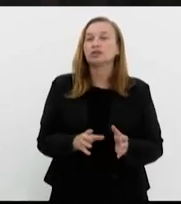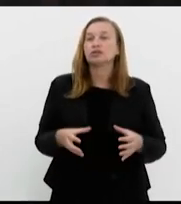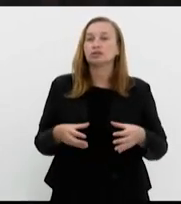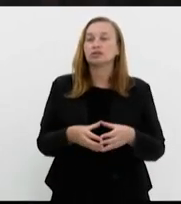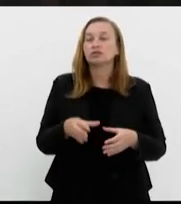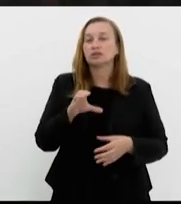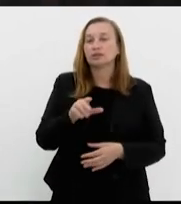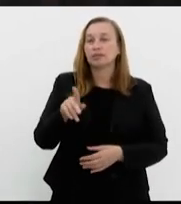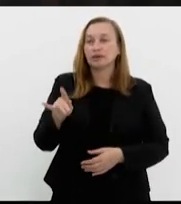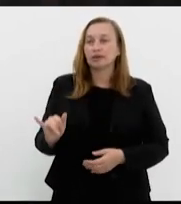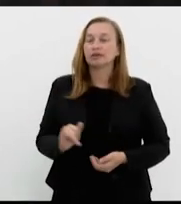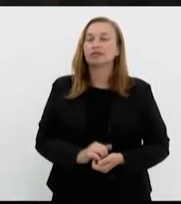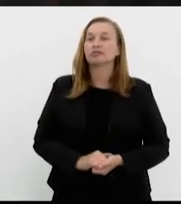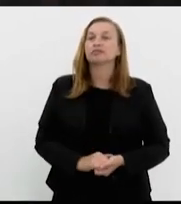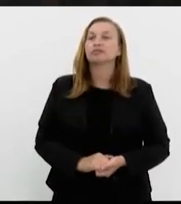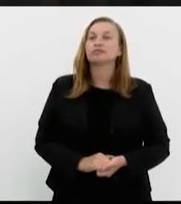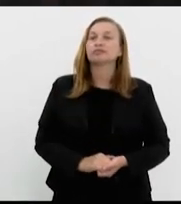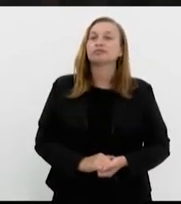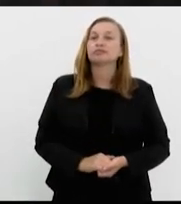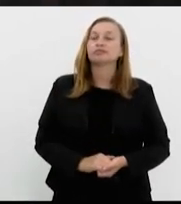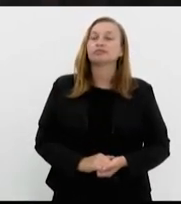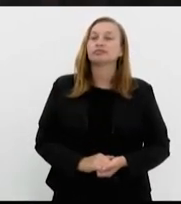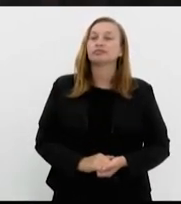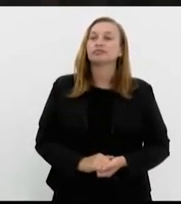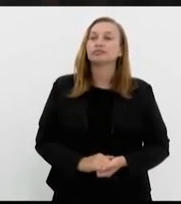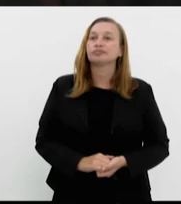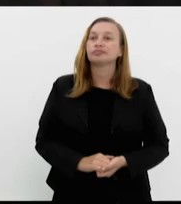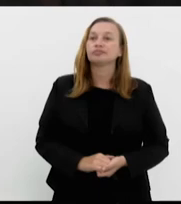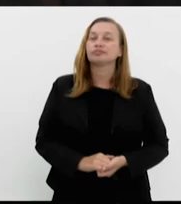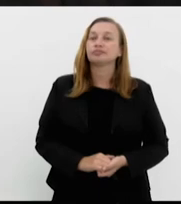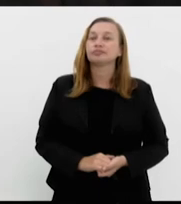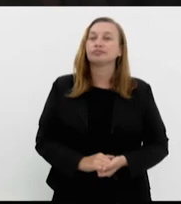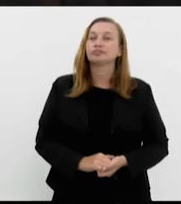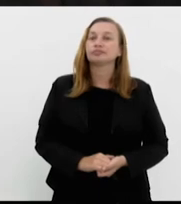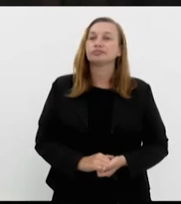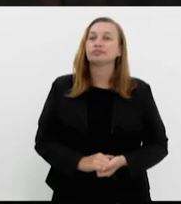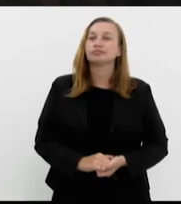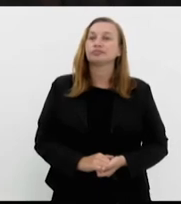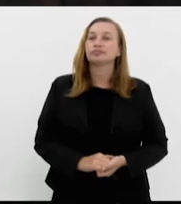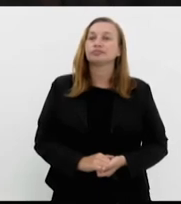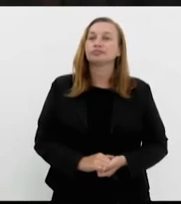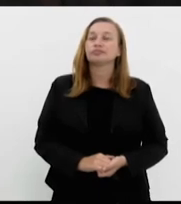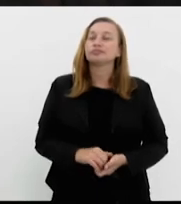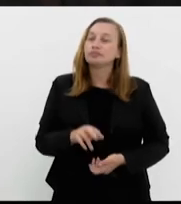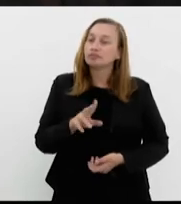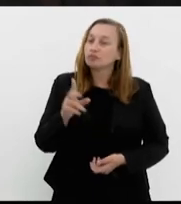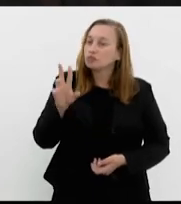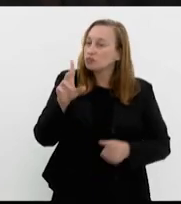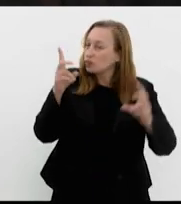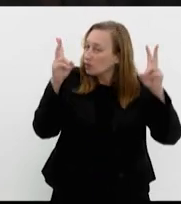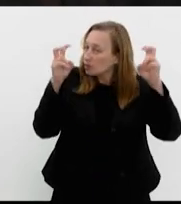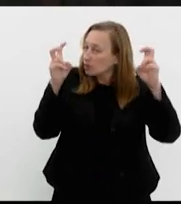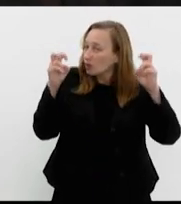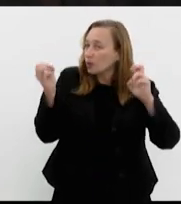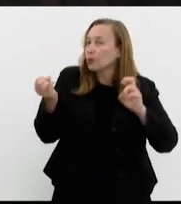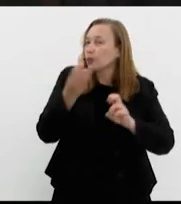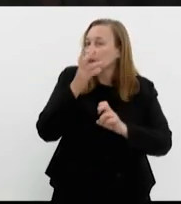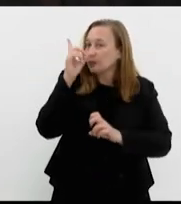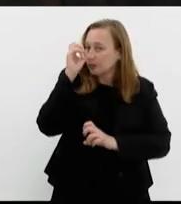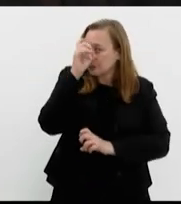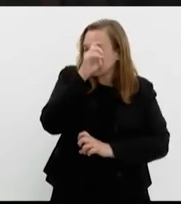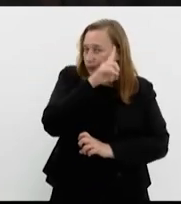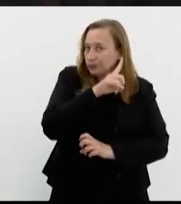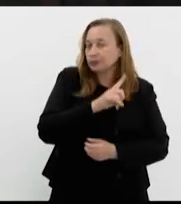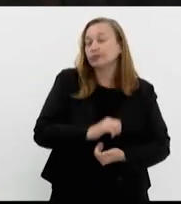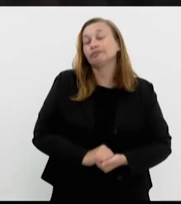CPI, que é exatamente sobre um tema novo, difícil,